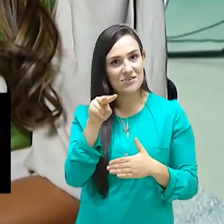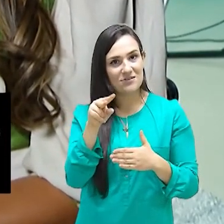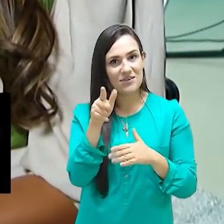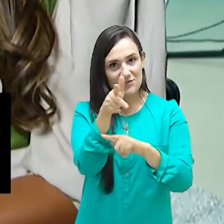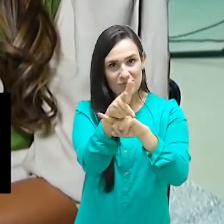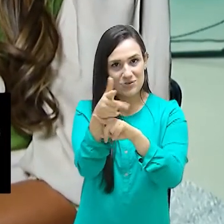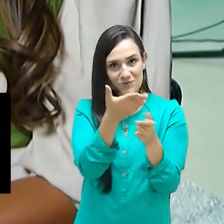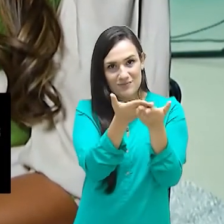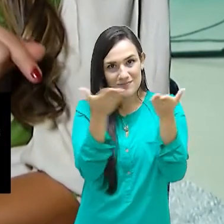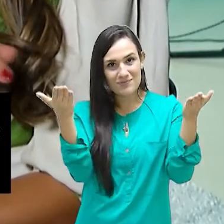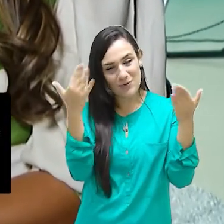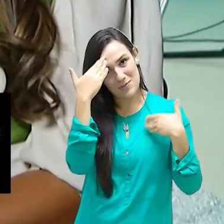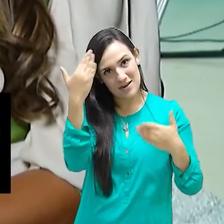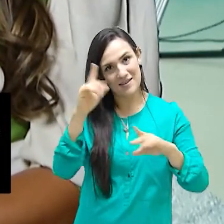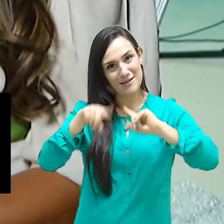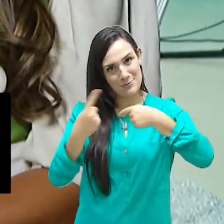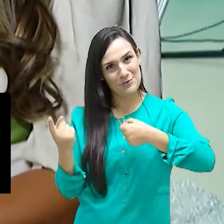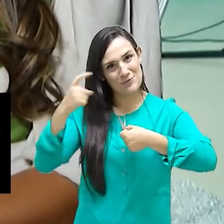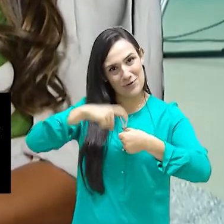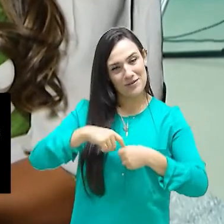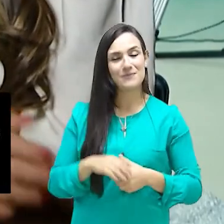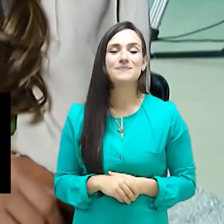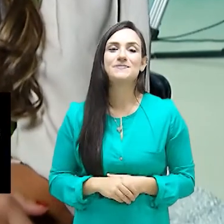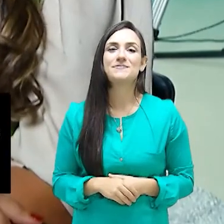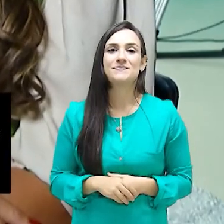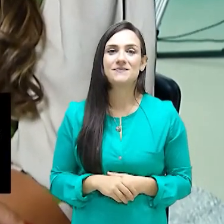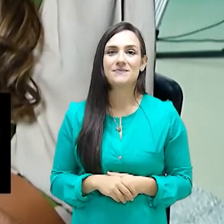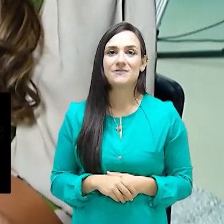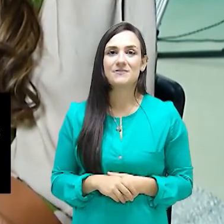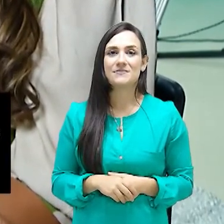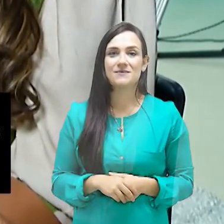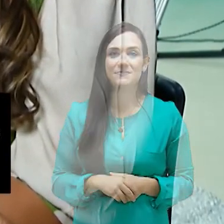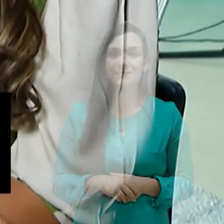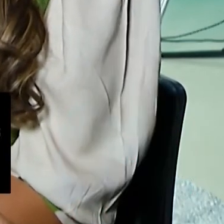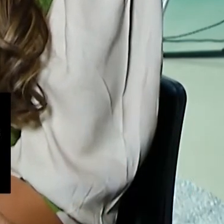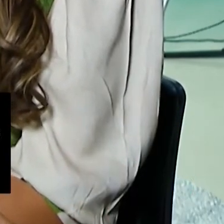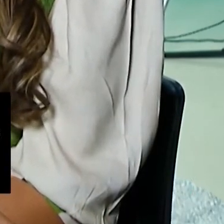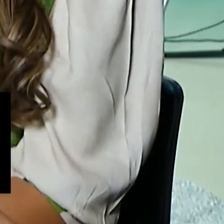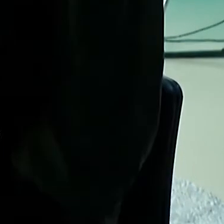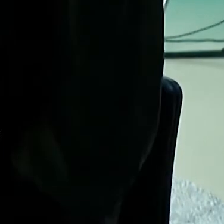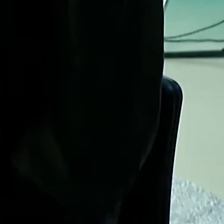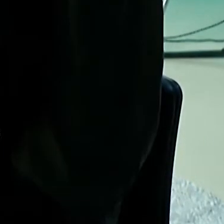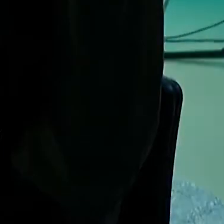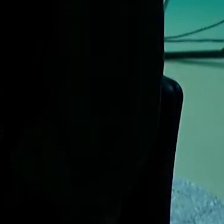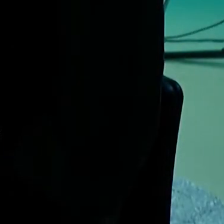seguir as nossas mídias sociais que estão passando agora no vídeo. Obrigada e até o próximo encontro.